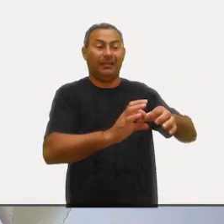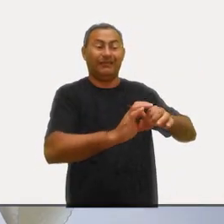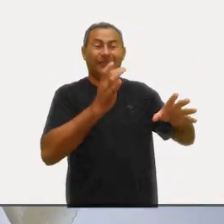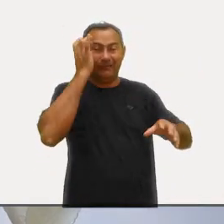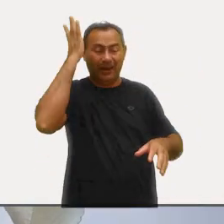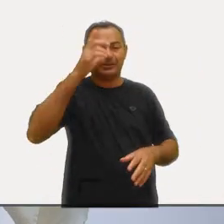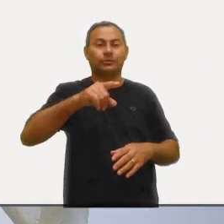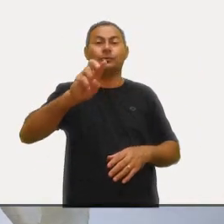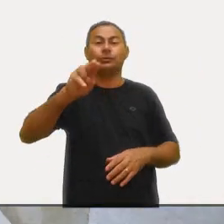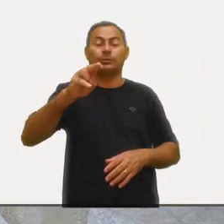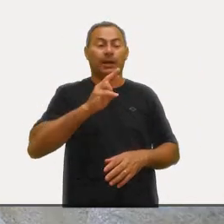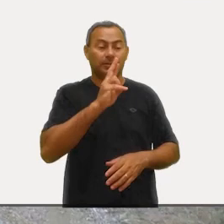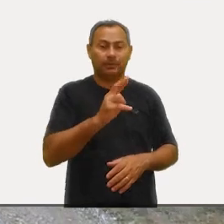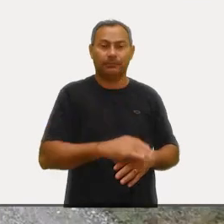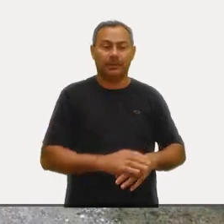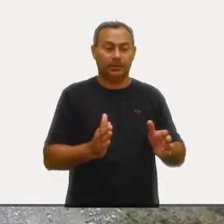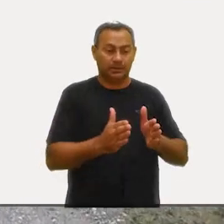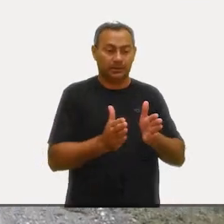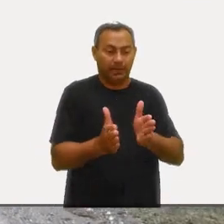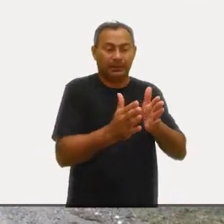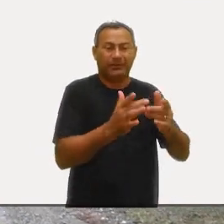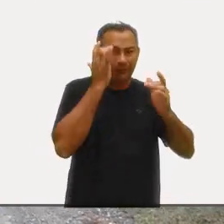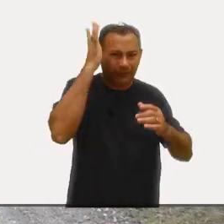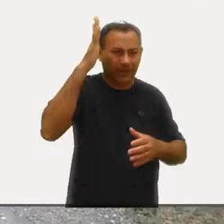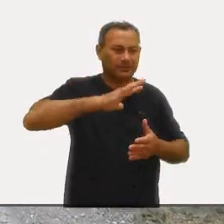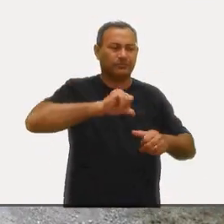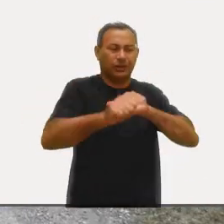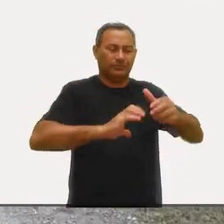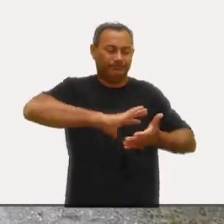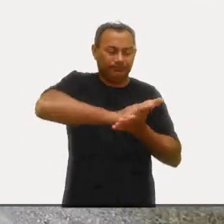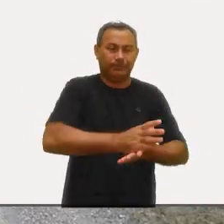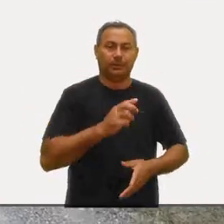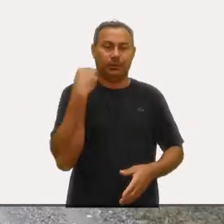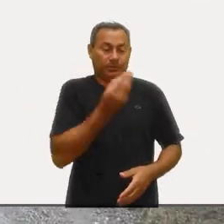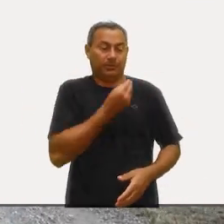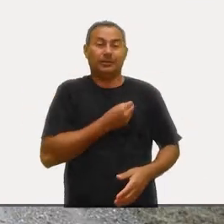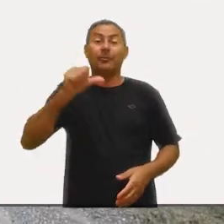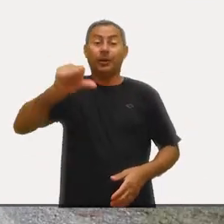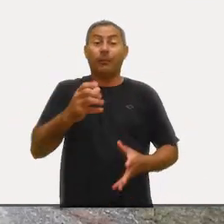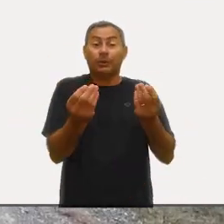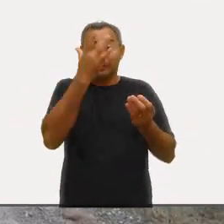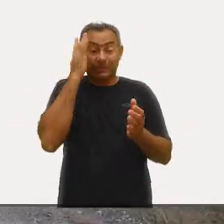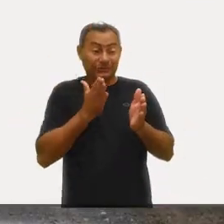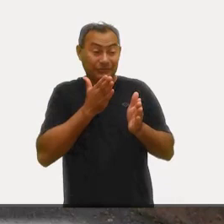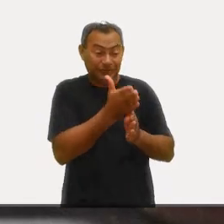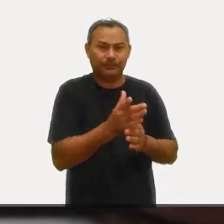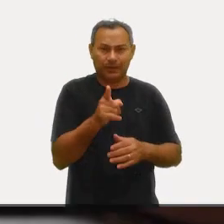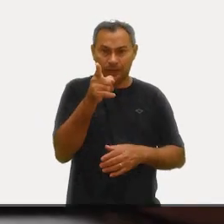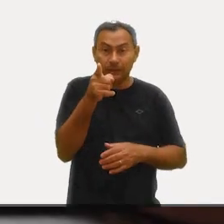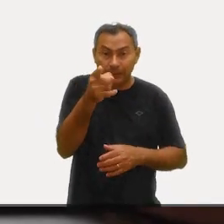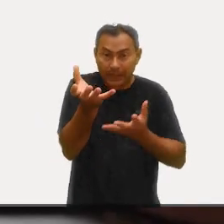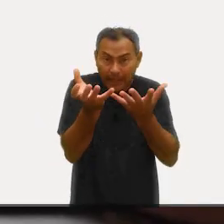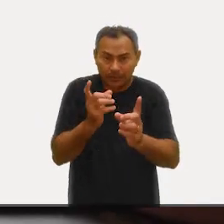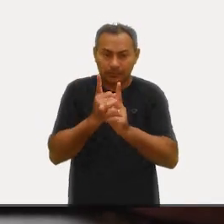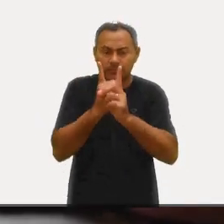sermos soluções e respostas. Este caminho largo nos leva à destruição e o pior é que muita gente está indo por ele. Se você quer